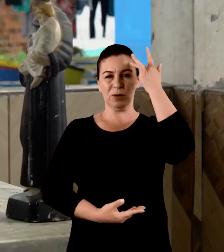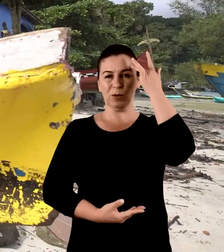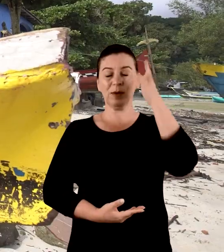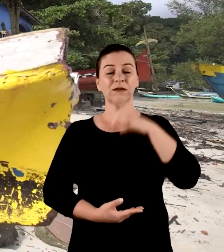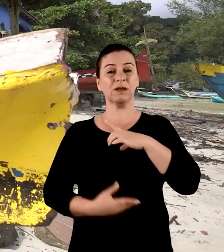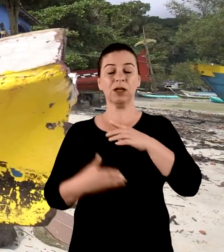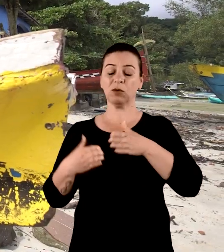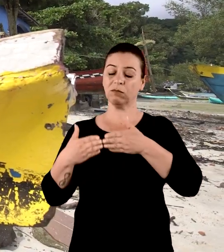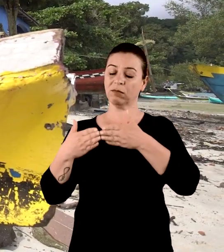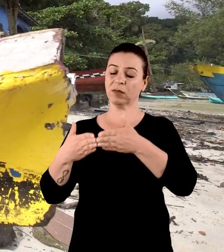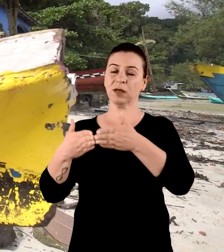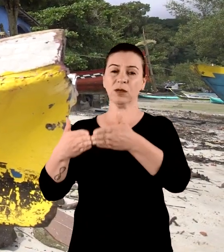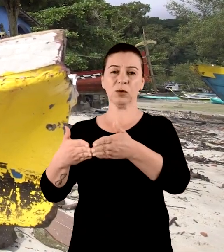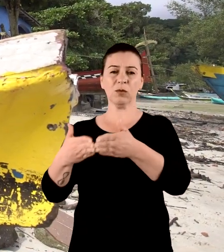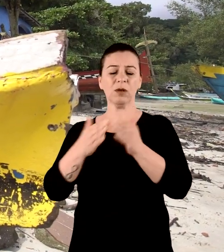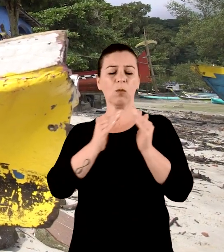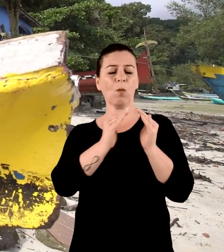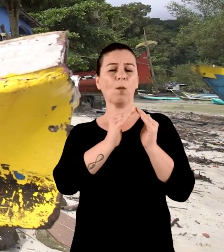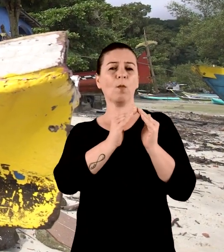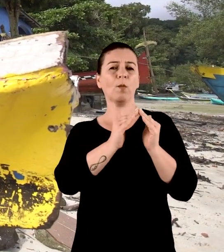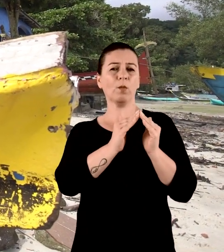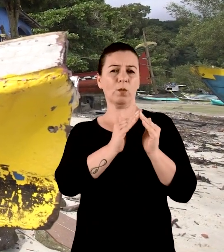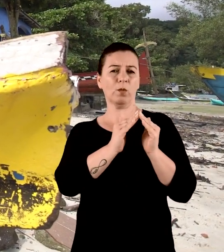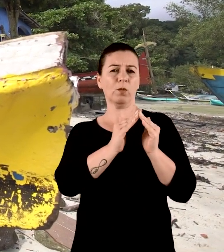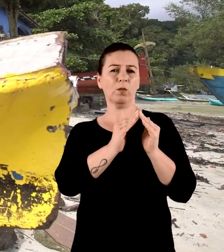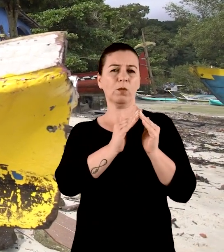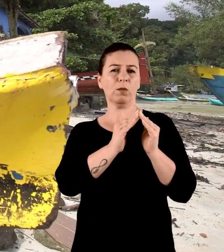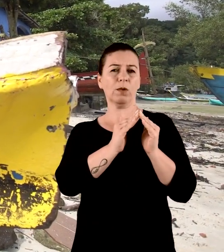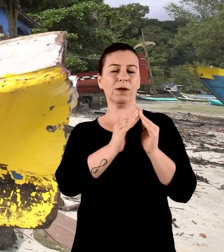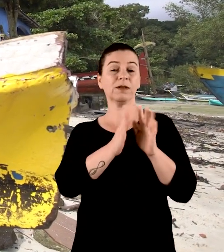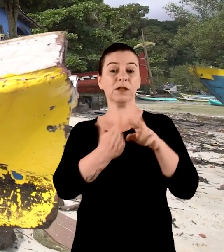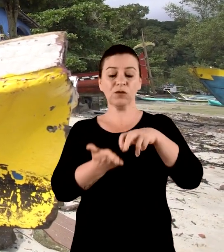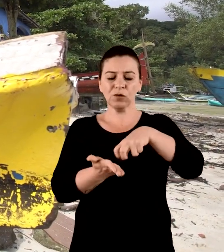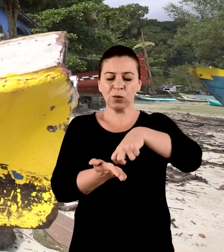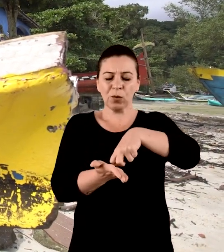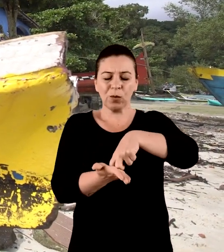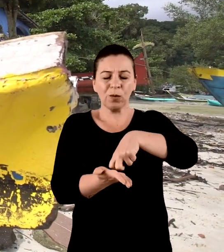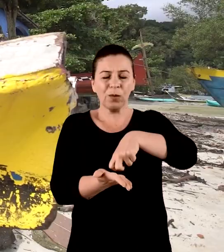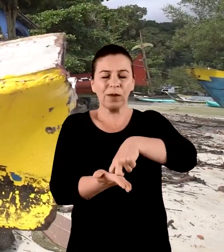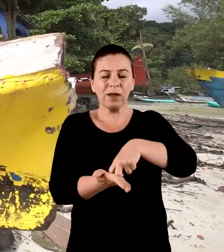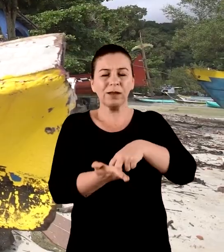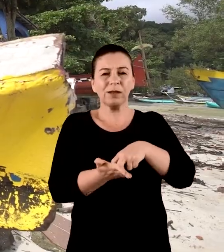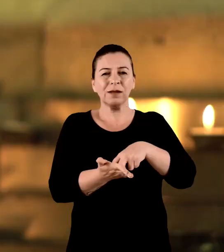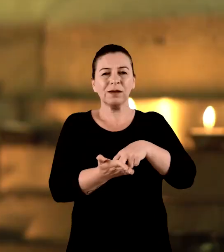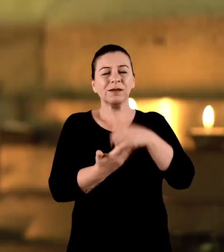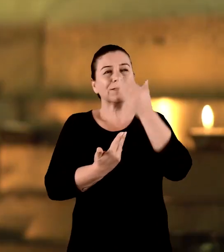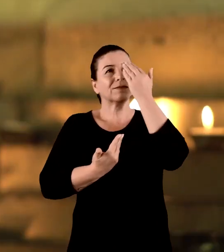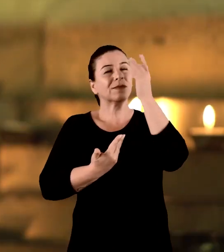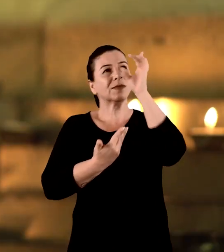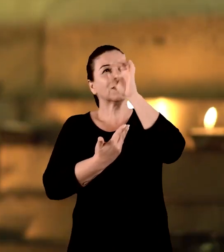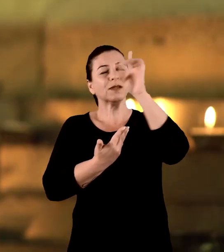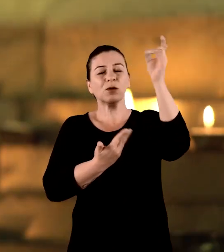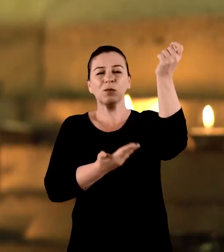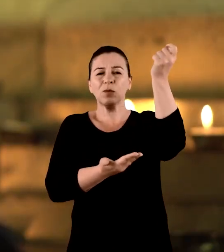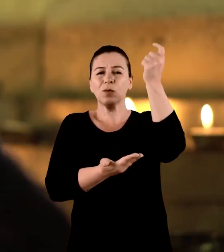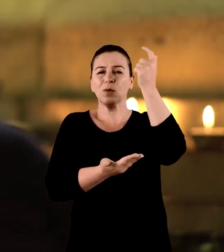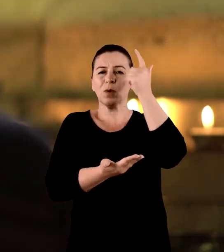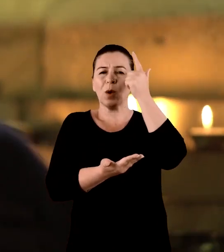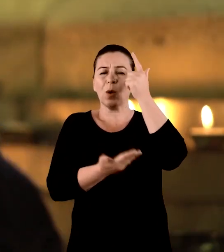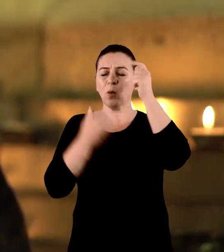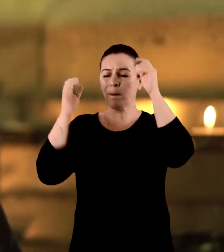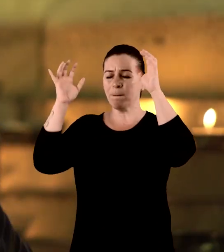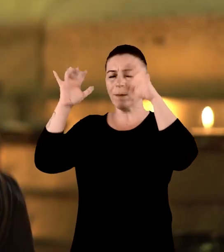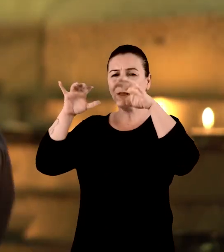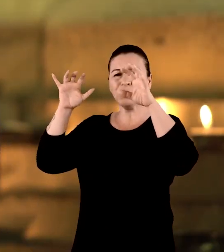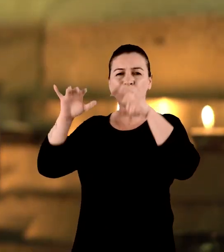pessoas. Tem uma canoa e um casebre. E se ajoelha e agradece a Deus pelo sol que está nascendo, pela